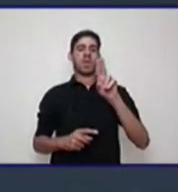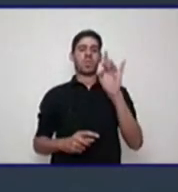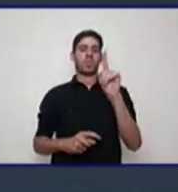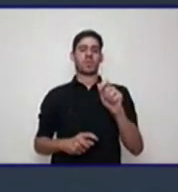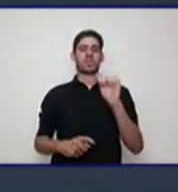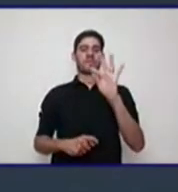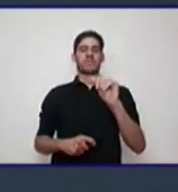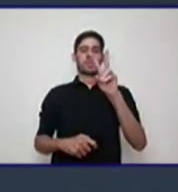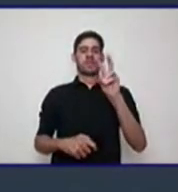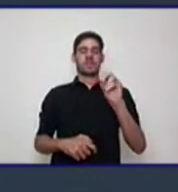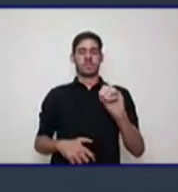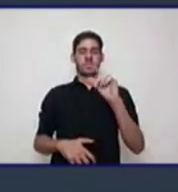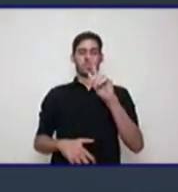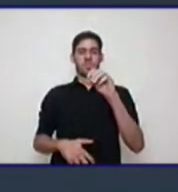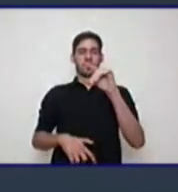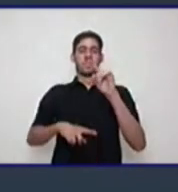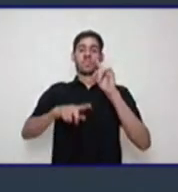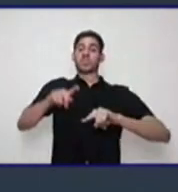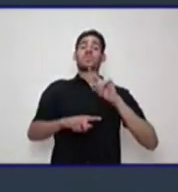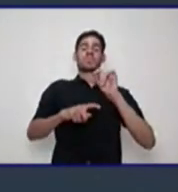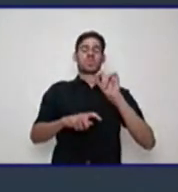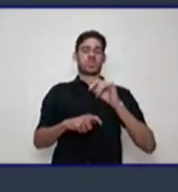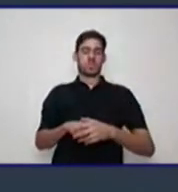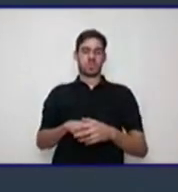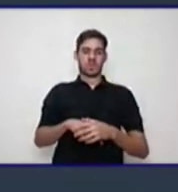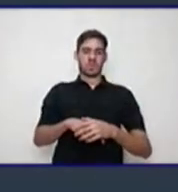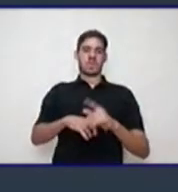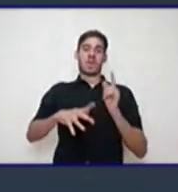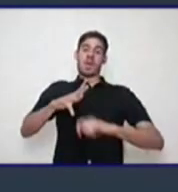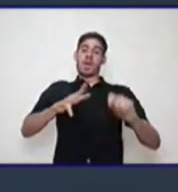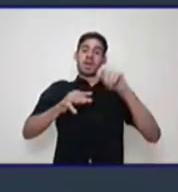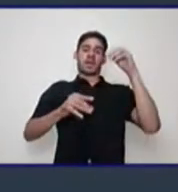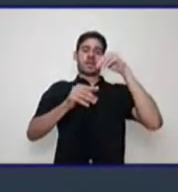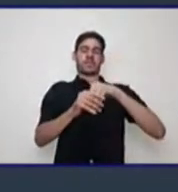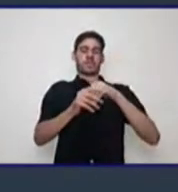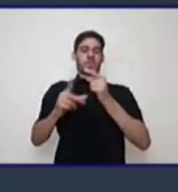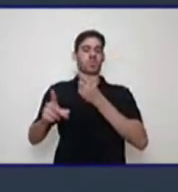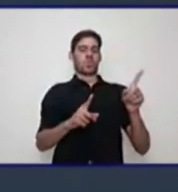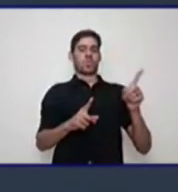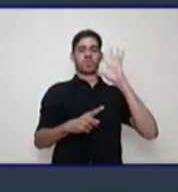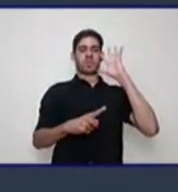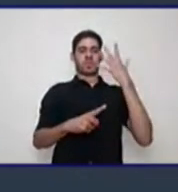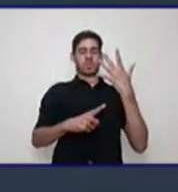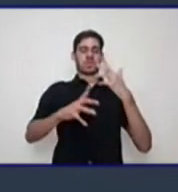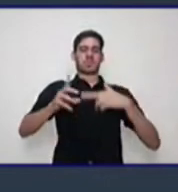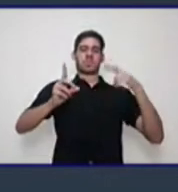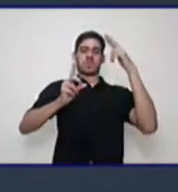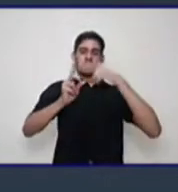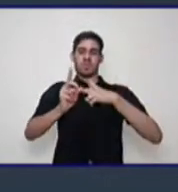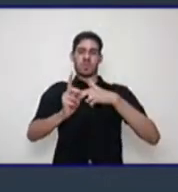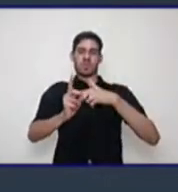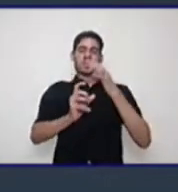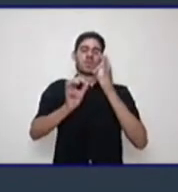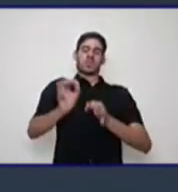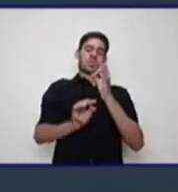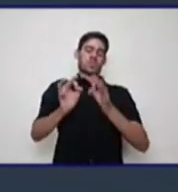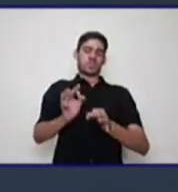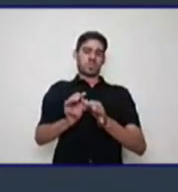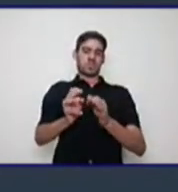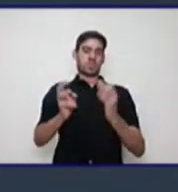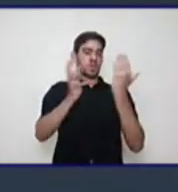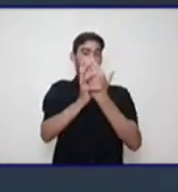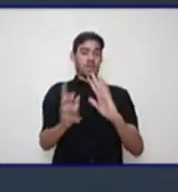Gomes. O objeto é o seguinte: trata-se de agravo interno contra a decisão do relator, que julgou extinta